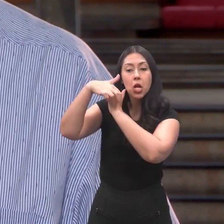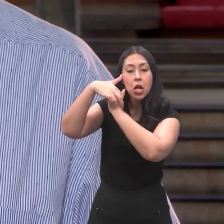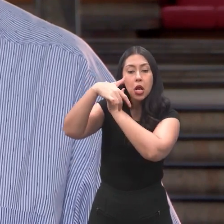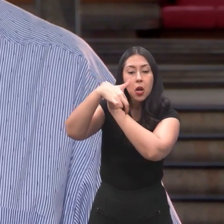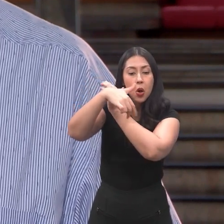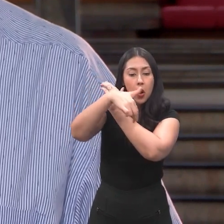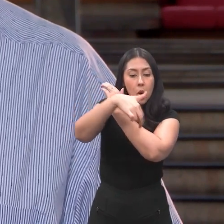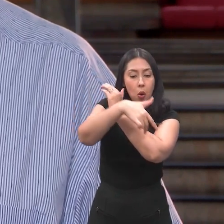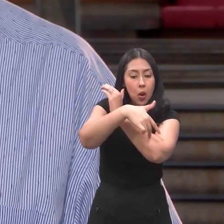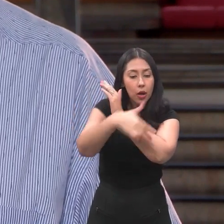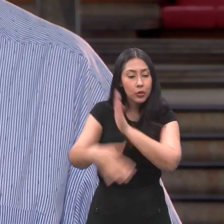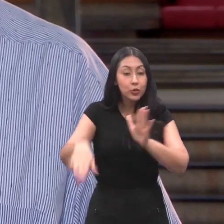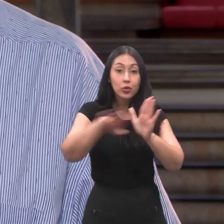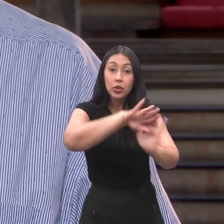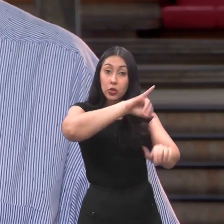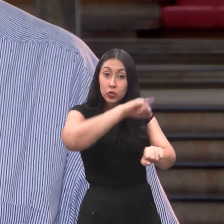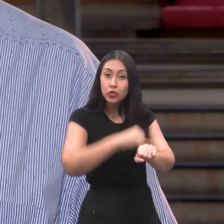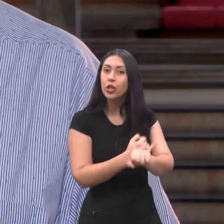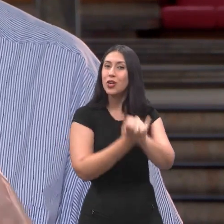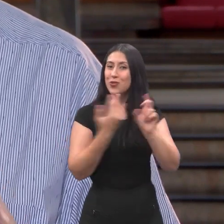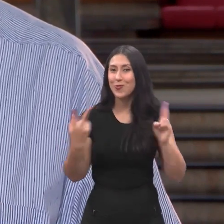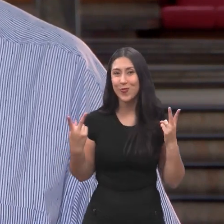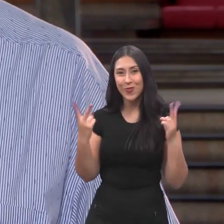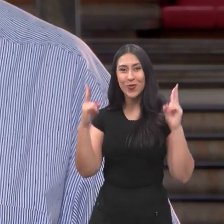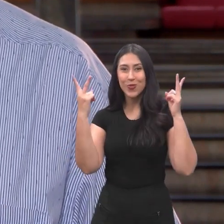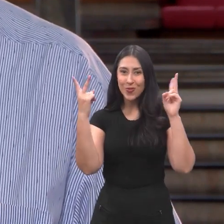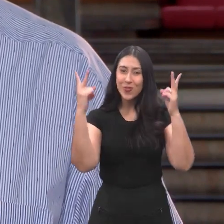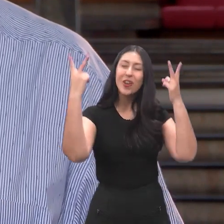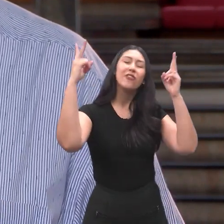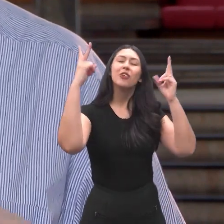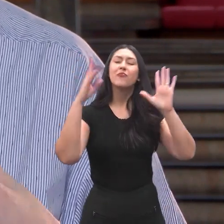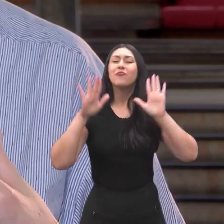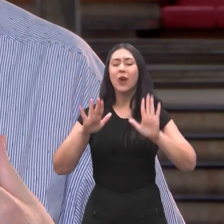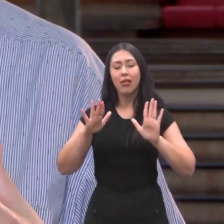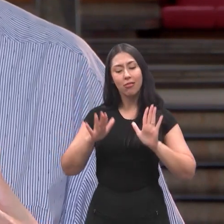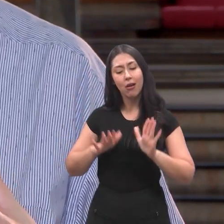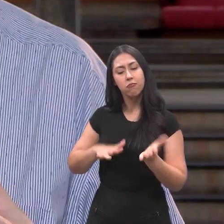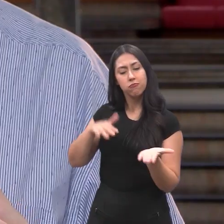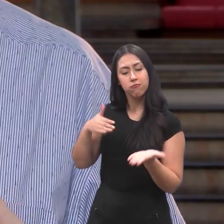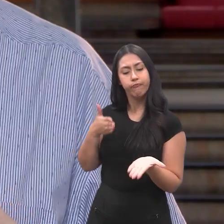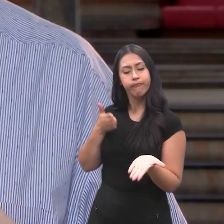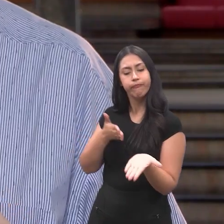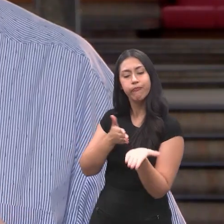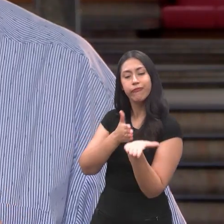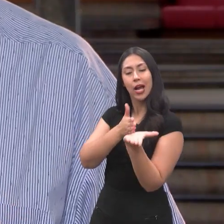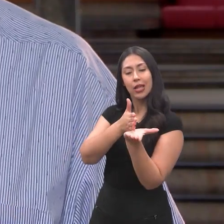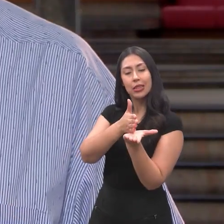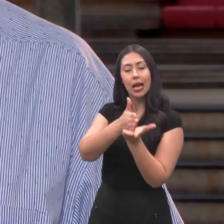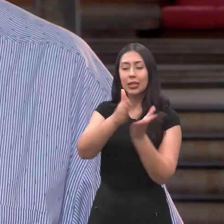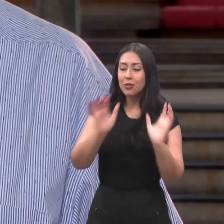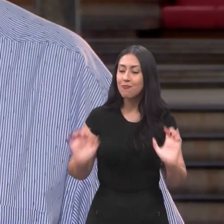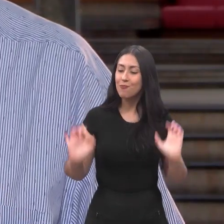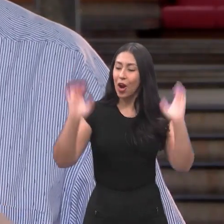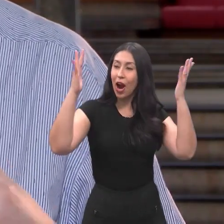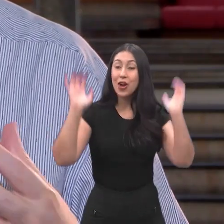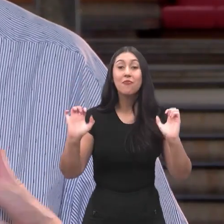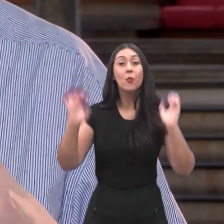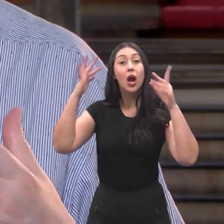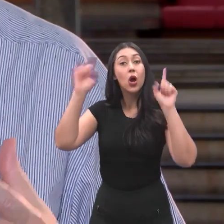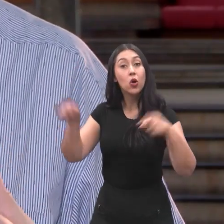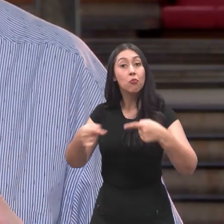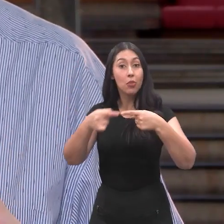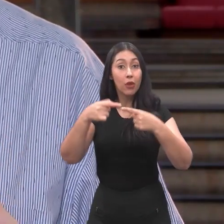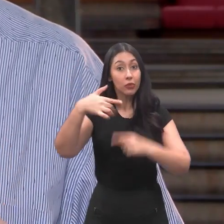Monte das Oliveiras e entra em Jerusalém de uma forma triunfal. A entrada triunfal no tempo antigo era comum